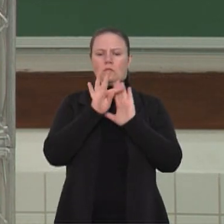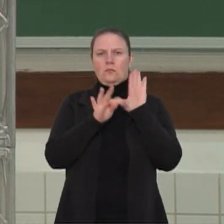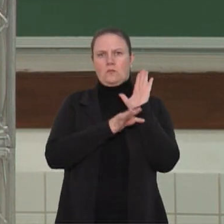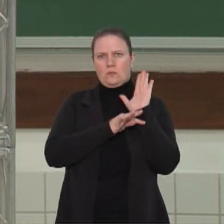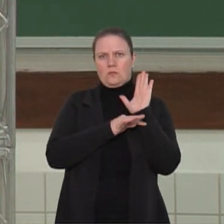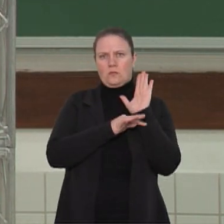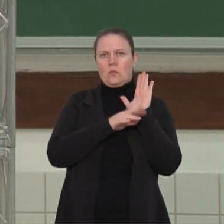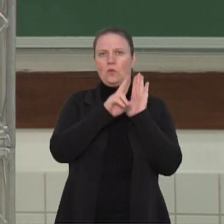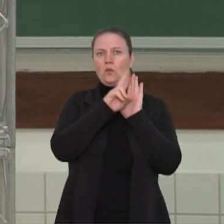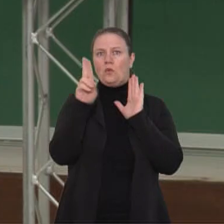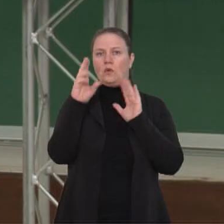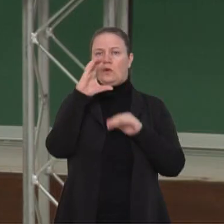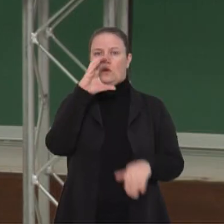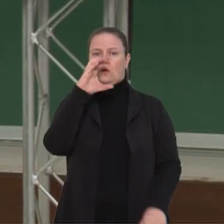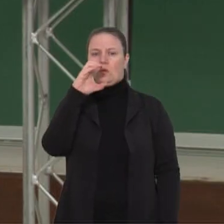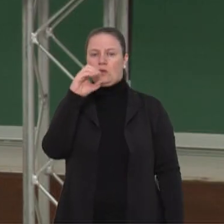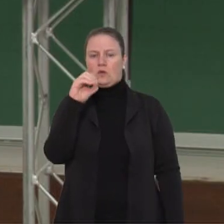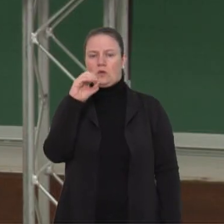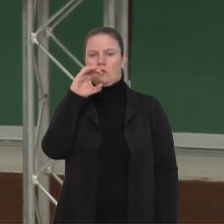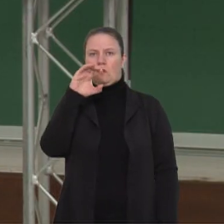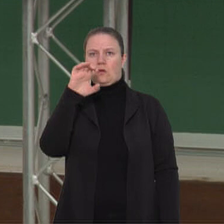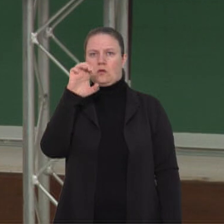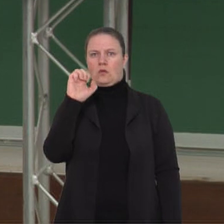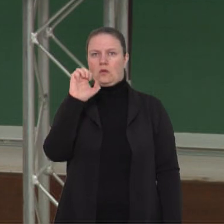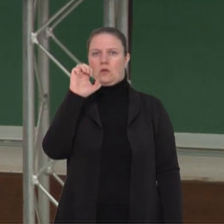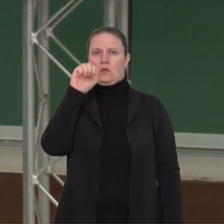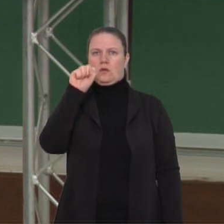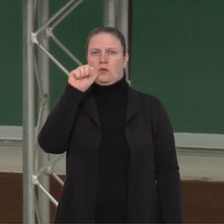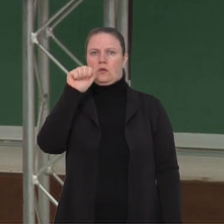de coesão, tá ok?